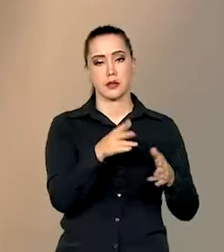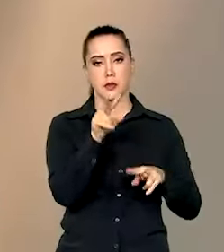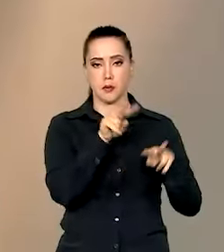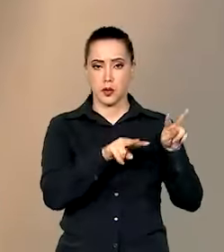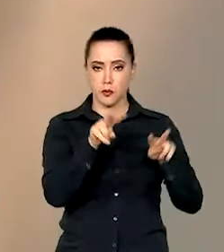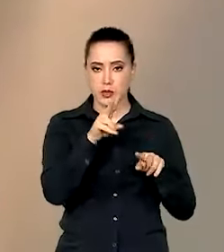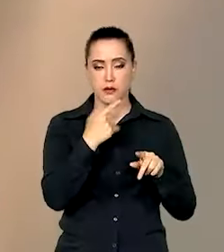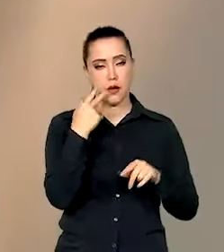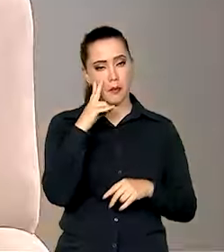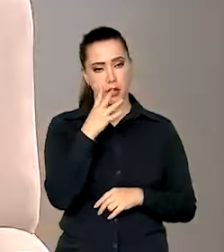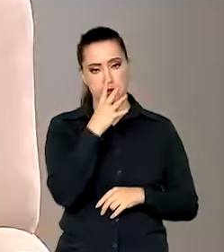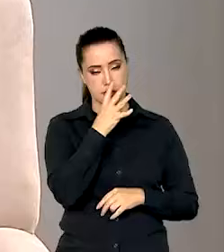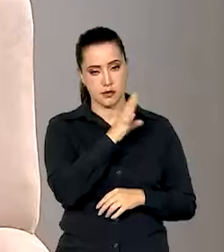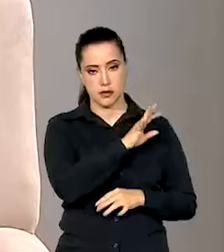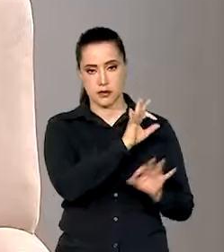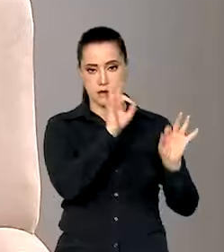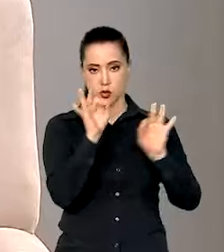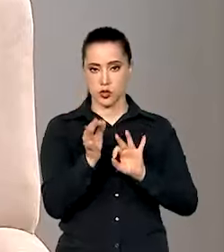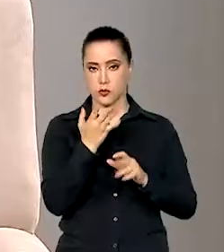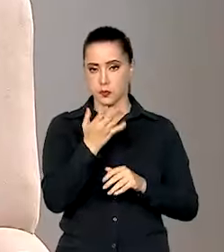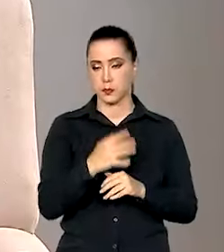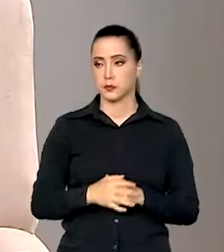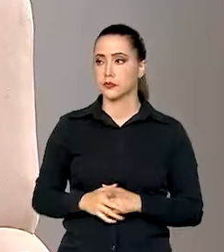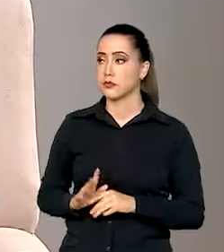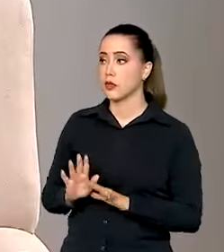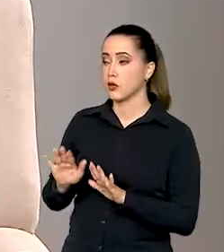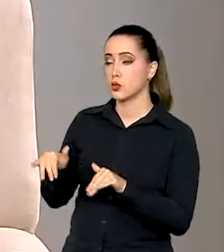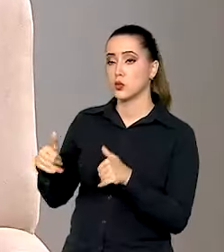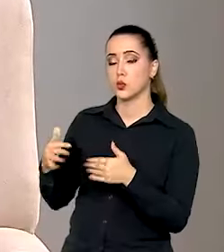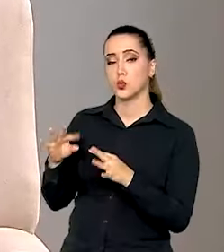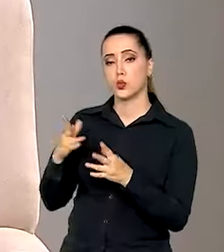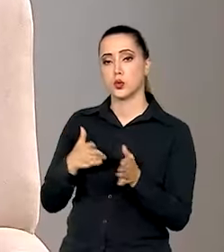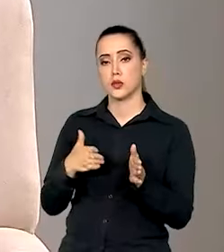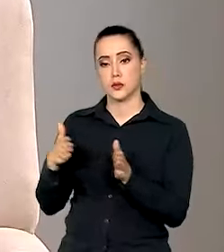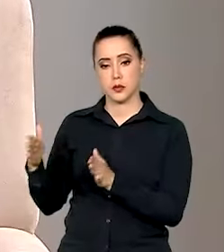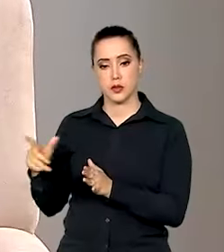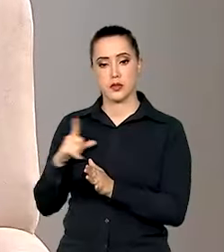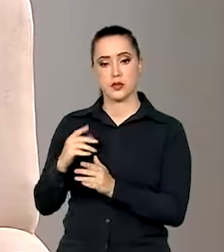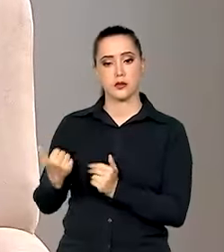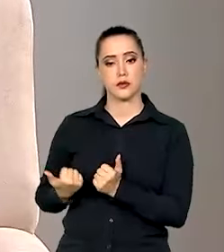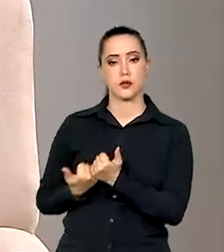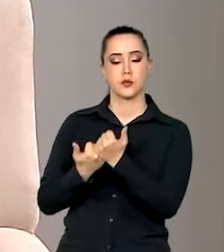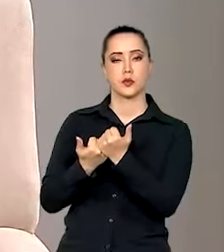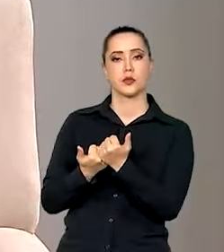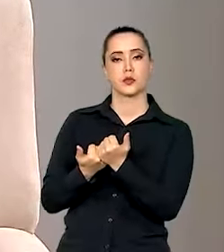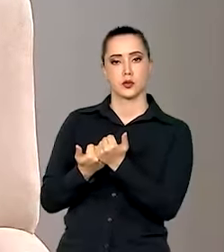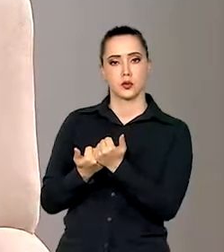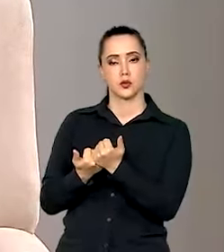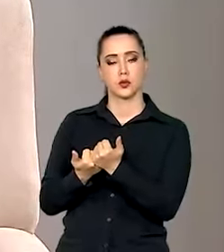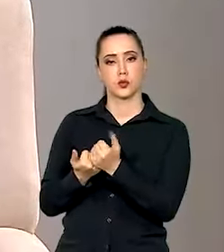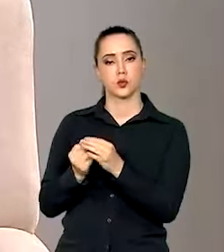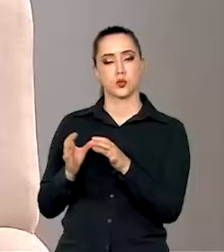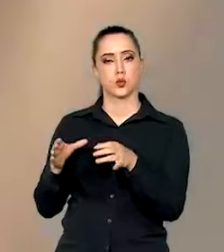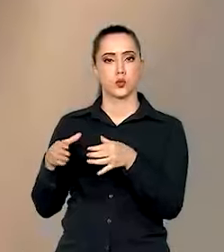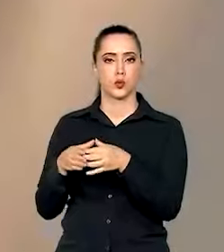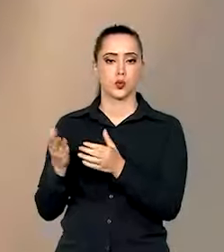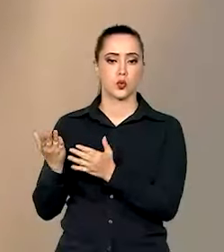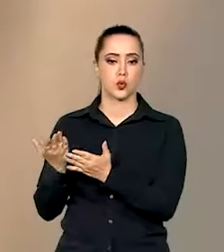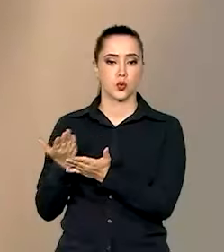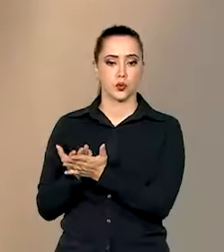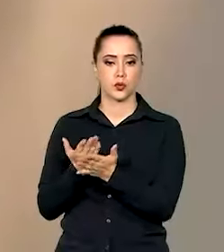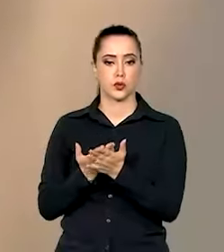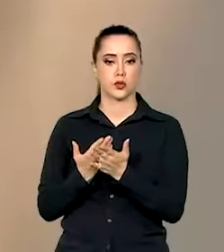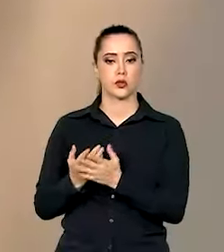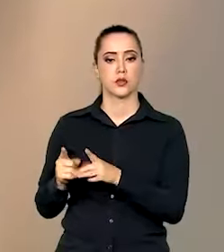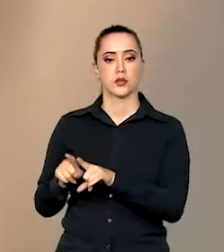observadora da Conferência Nacional. Ótimo. Agora, todo esse processo, secretário, teve um apoio teórico de um grupo de